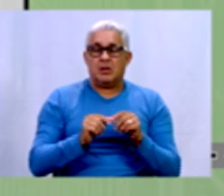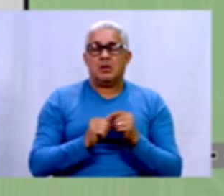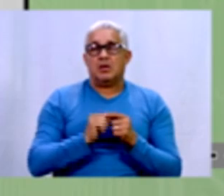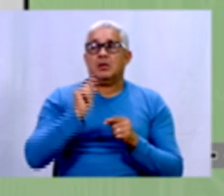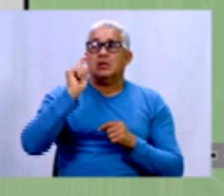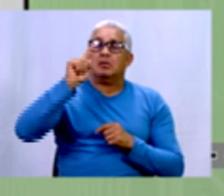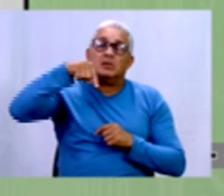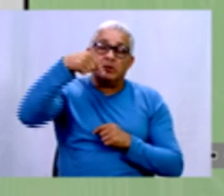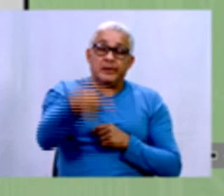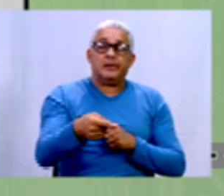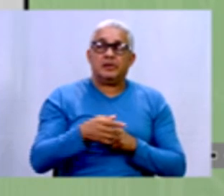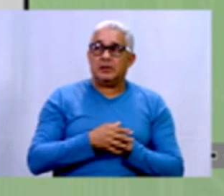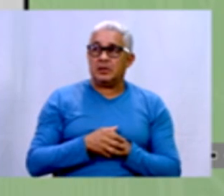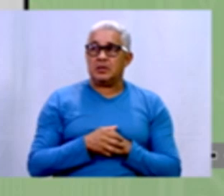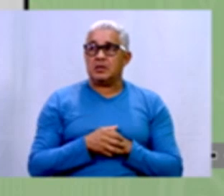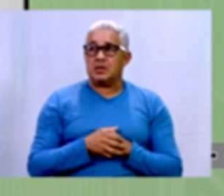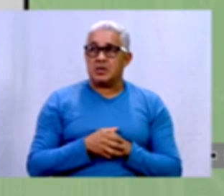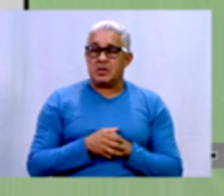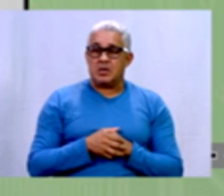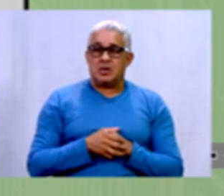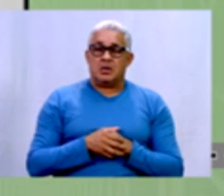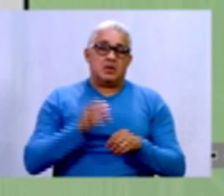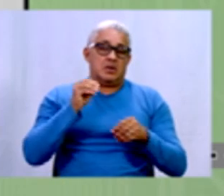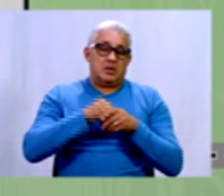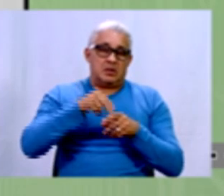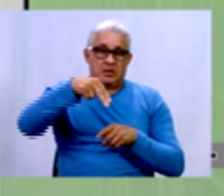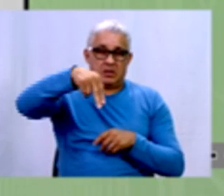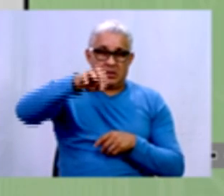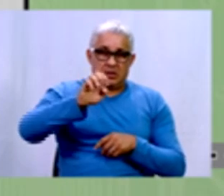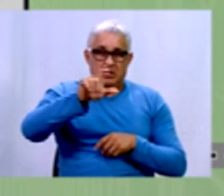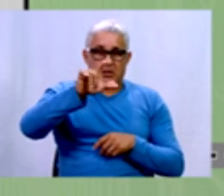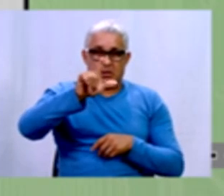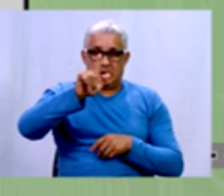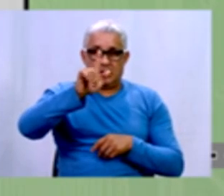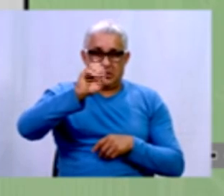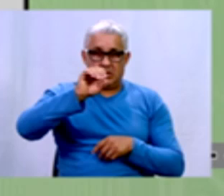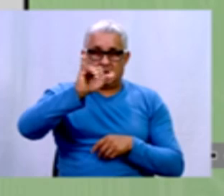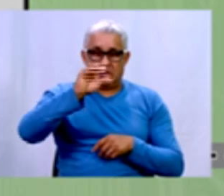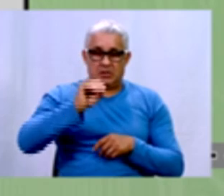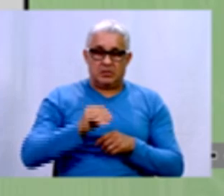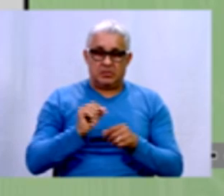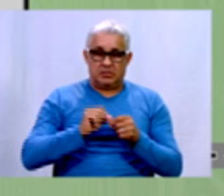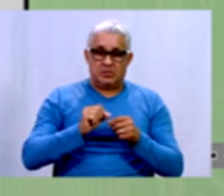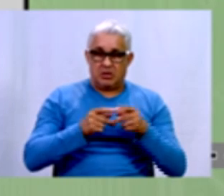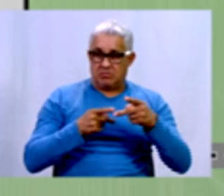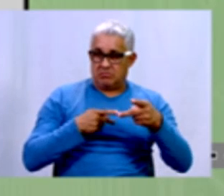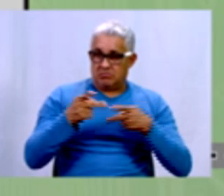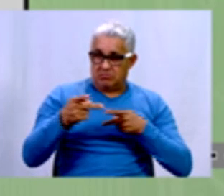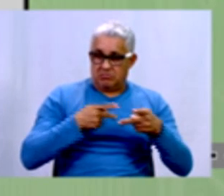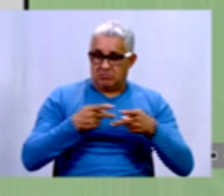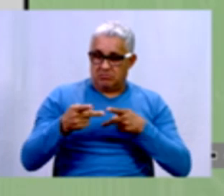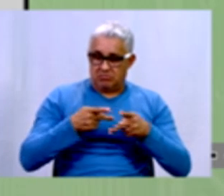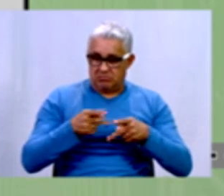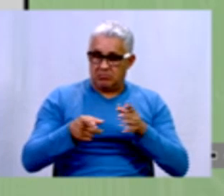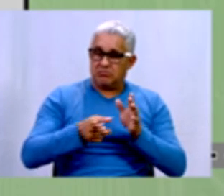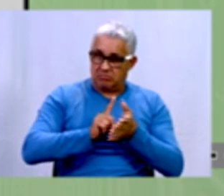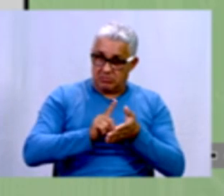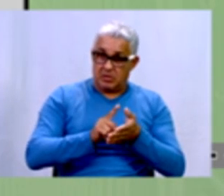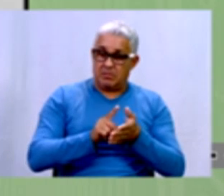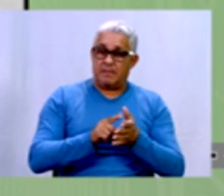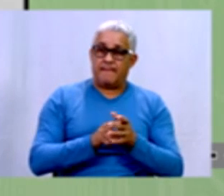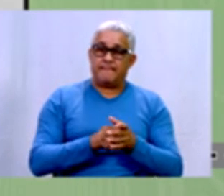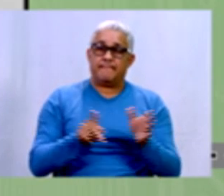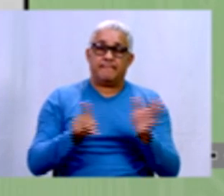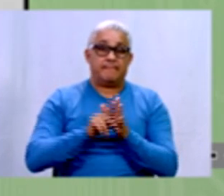Aí, dentro das condições de negócio, vai ser feito então o planejamento, ser definido um plano